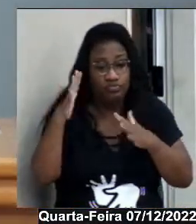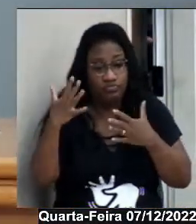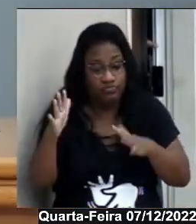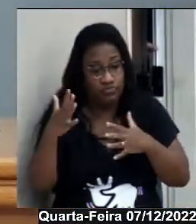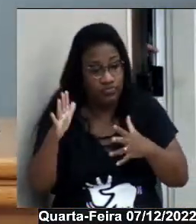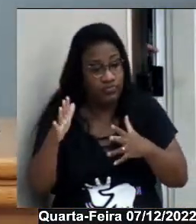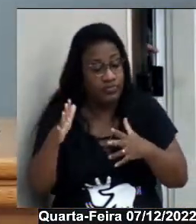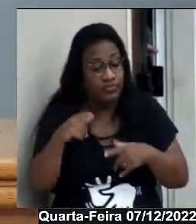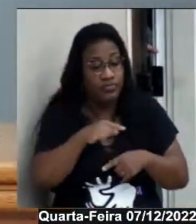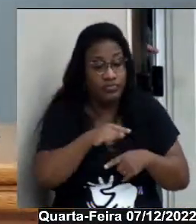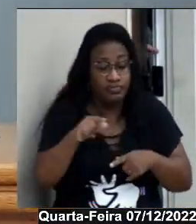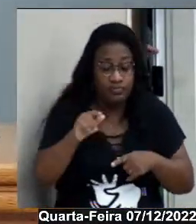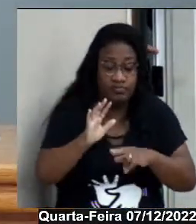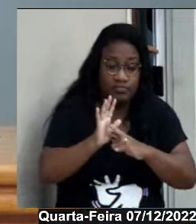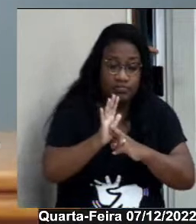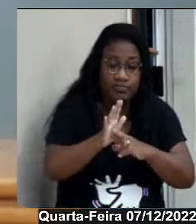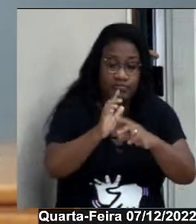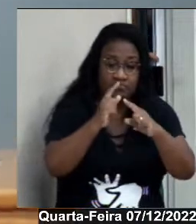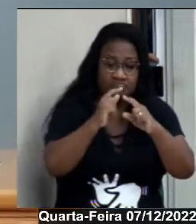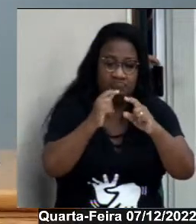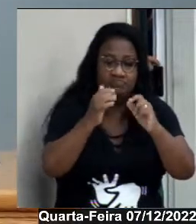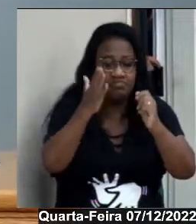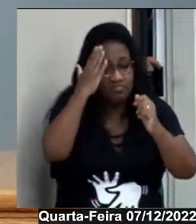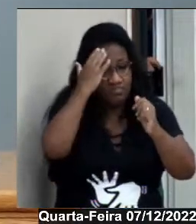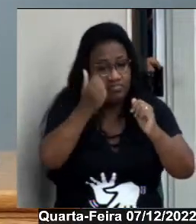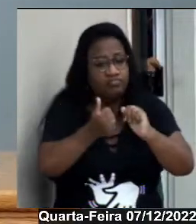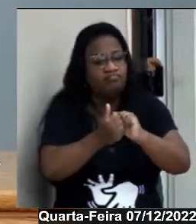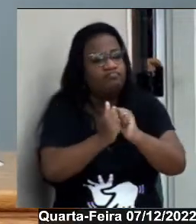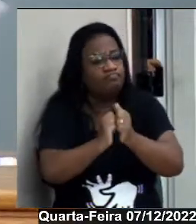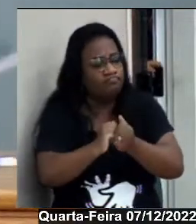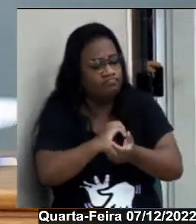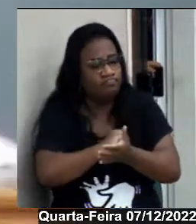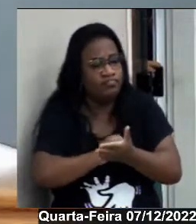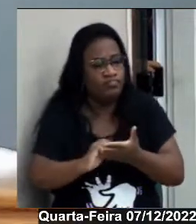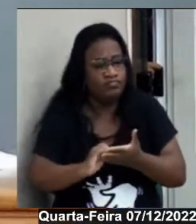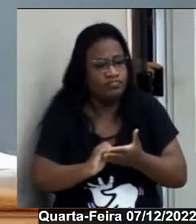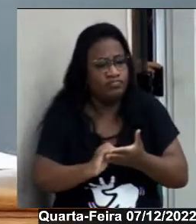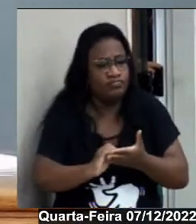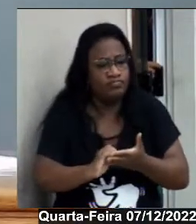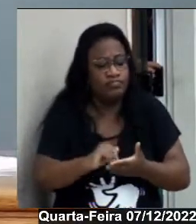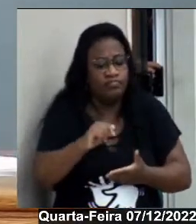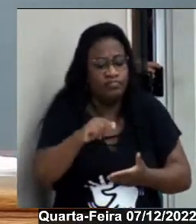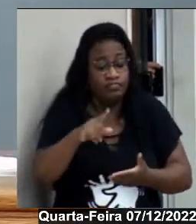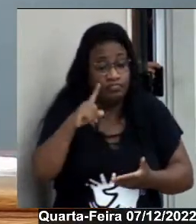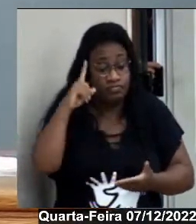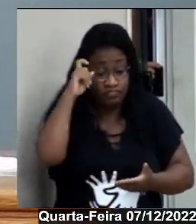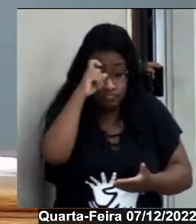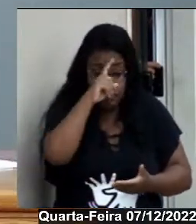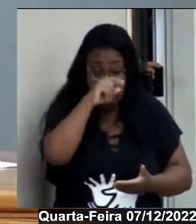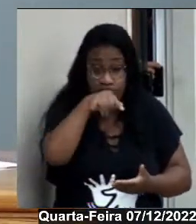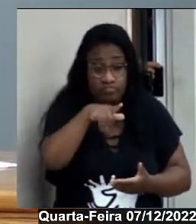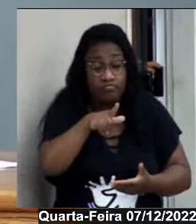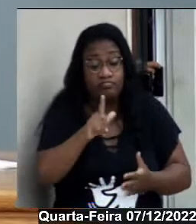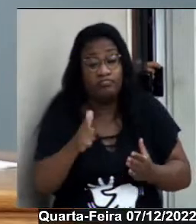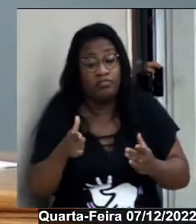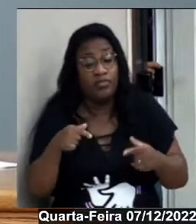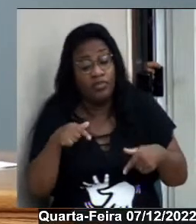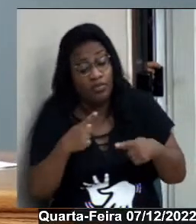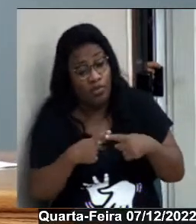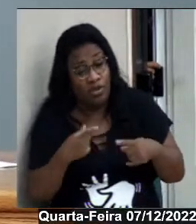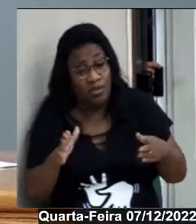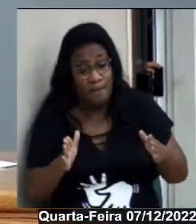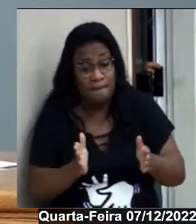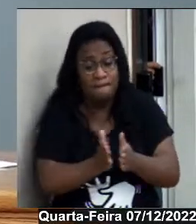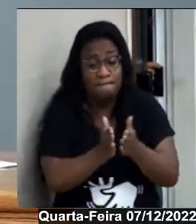Aroeira. Sabemos que manter um time não é fácil, né? A gente faz a Copa Periferia e sabemos a dificuldade